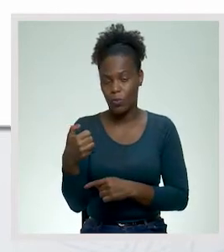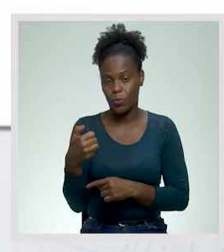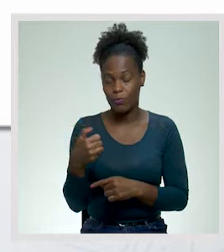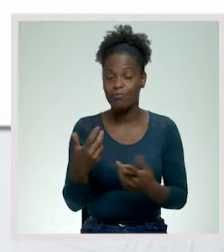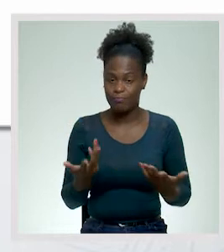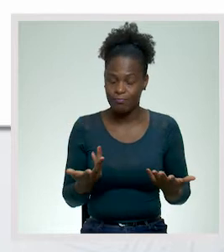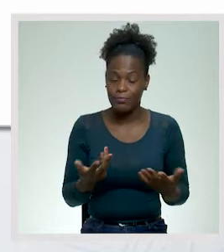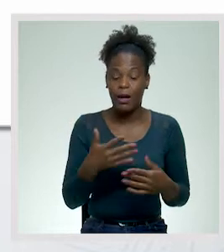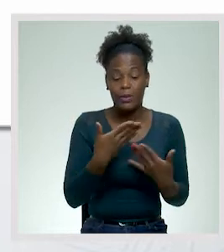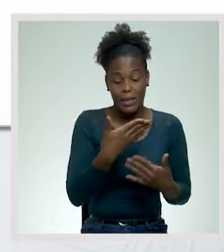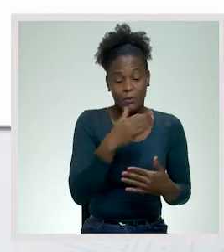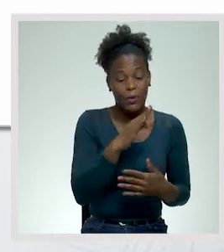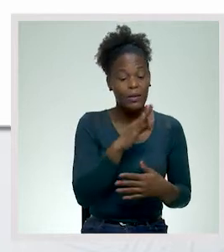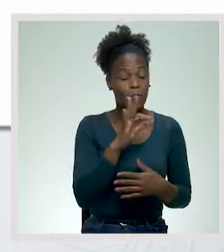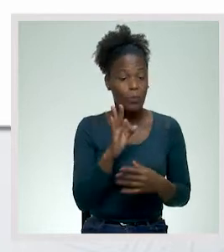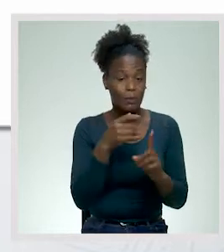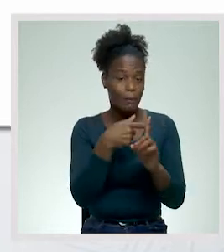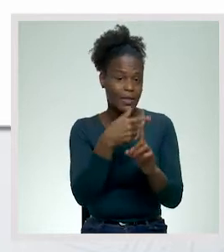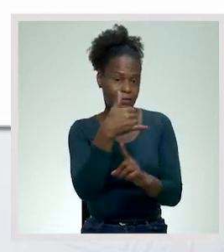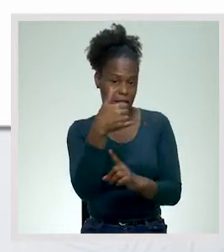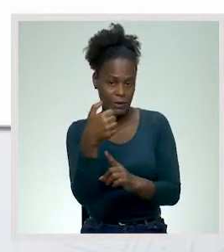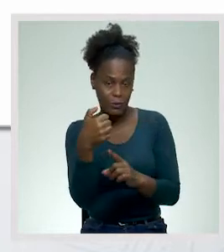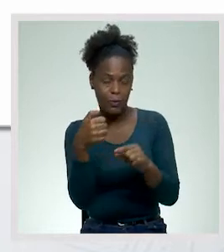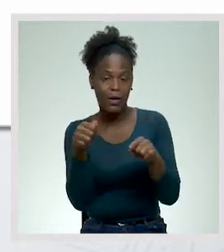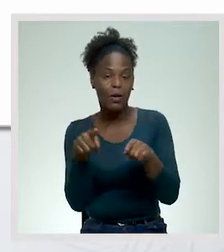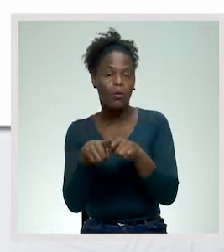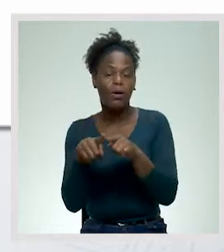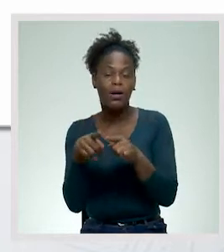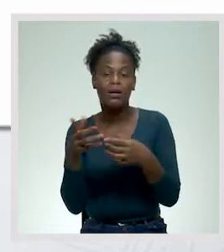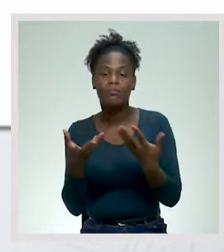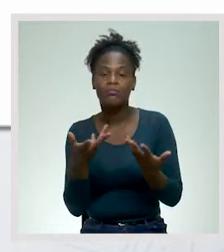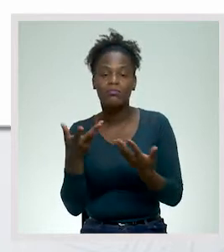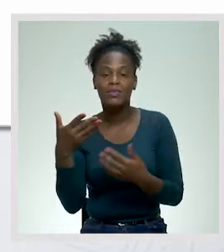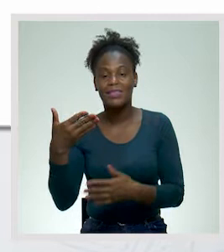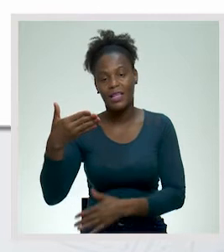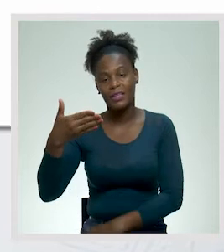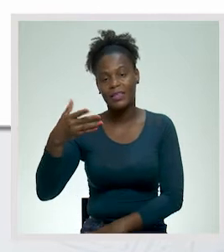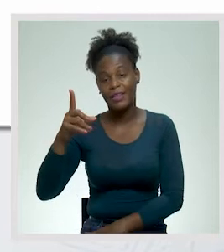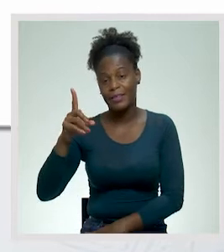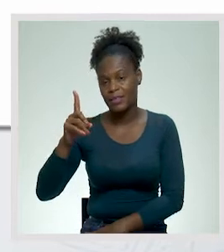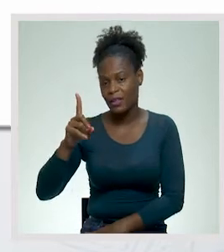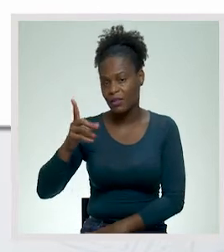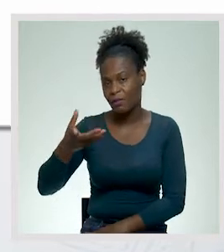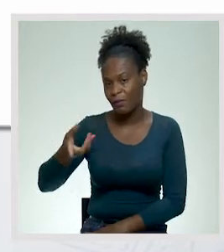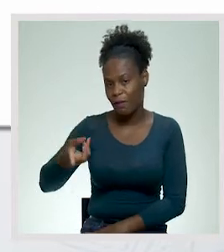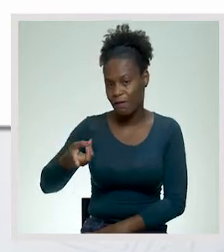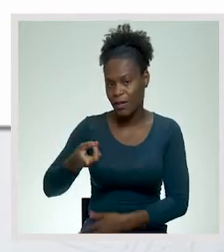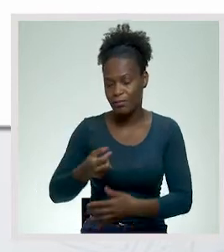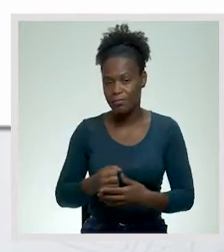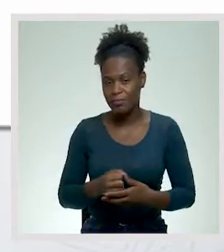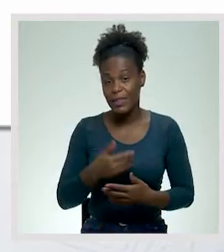Bem, 144 mais 25 é igual a 169.